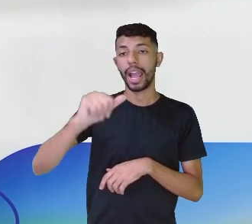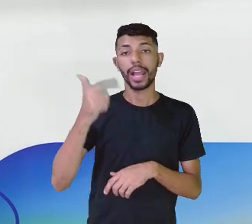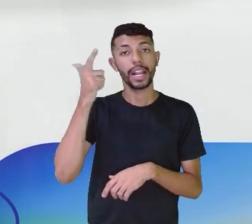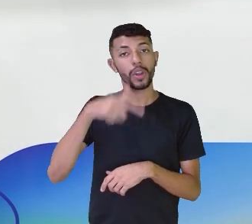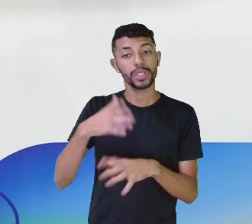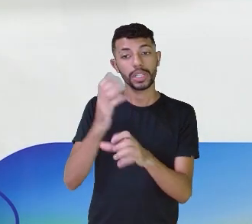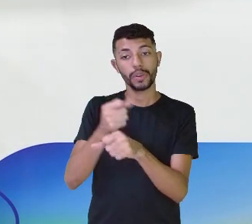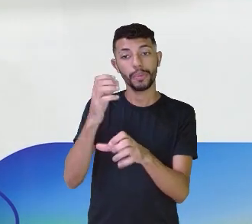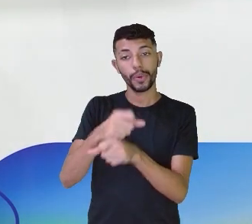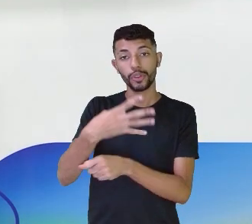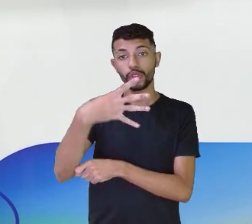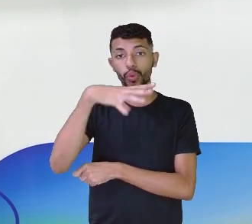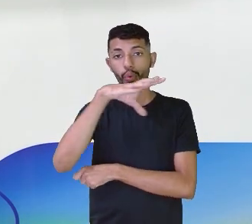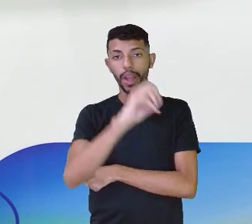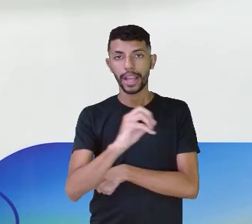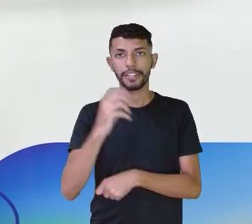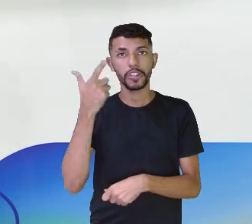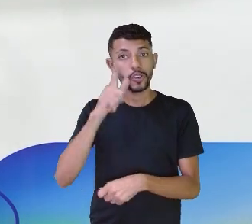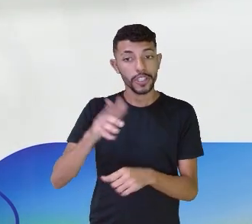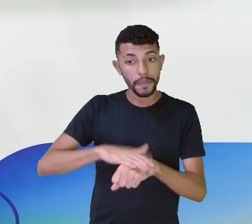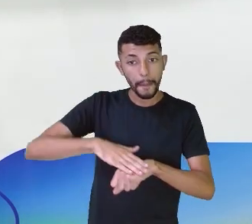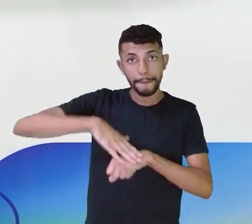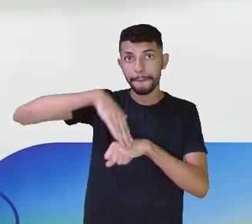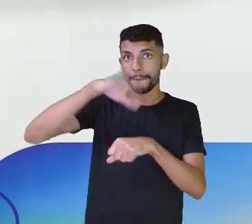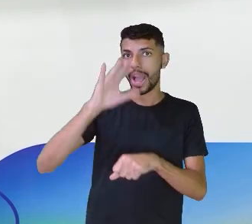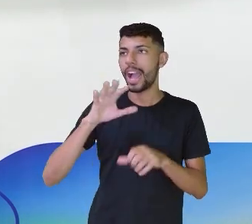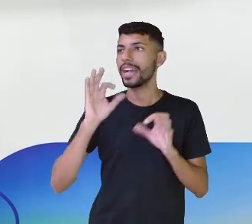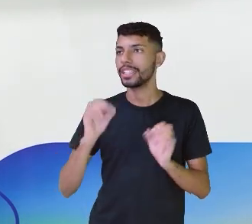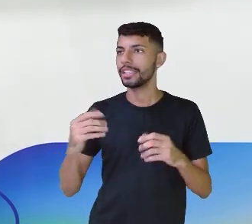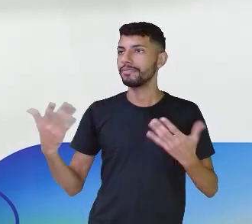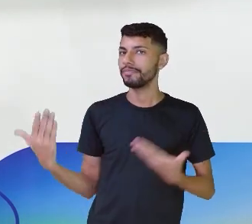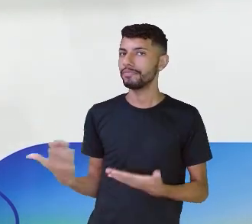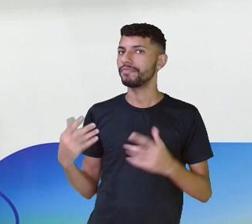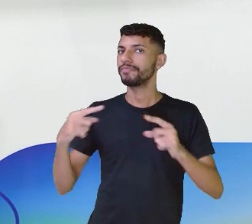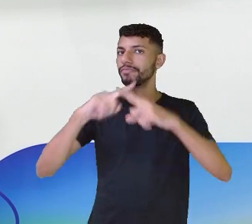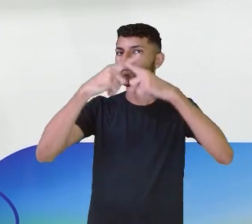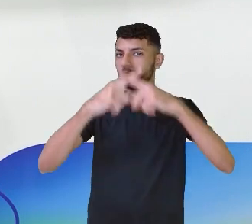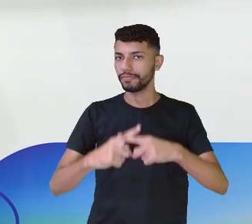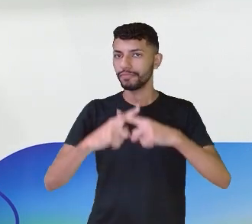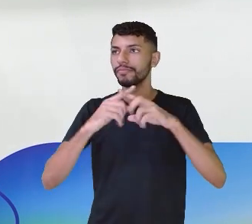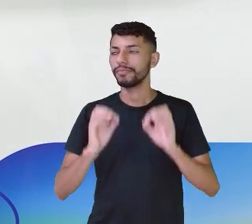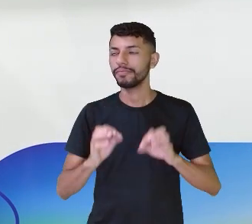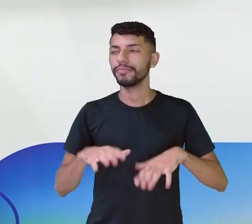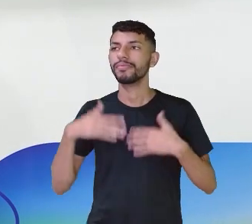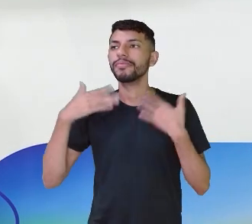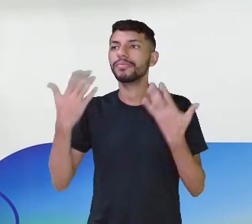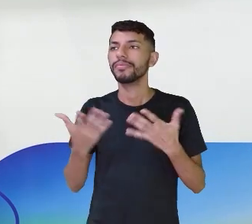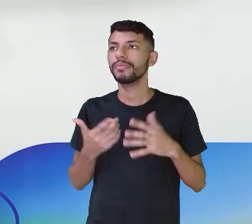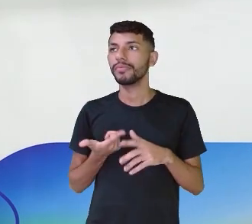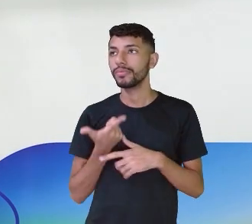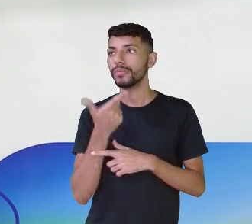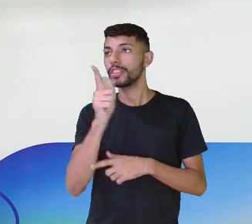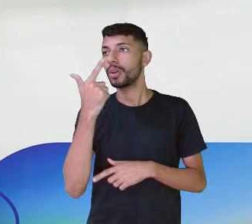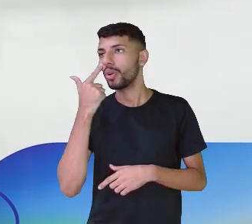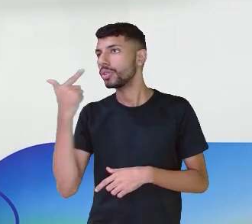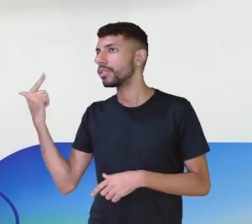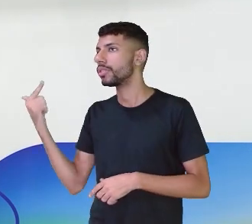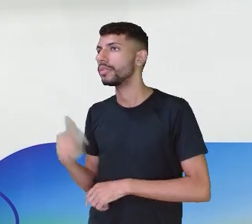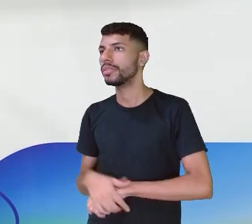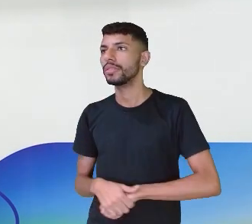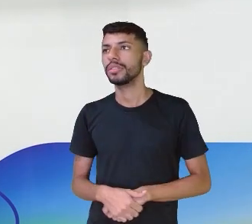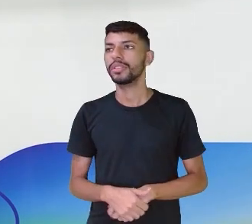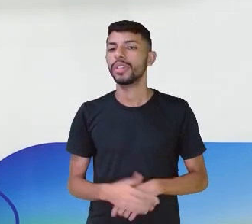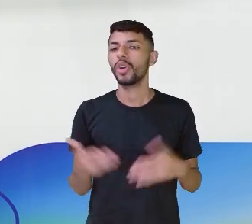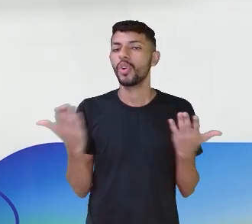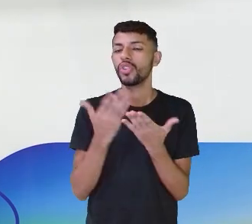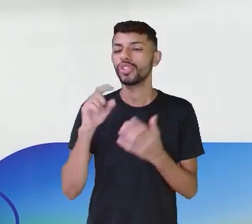40 pontos e foi a que marcou mais nesse campeonato. Beleza? Vou para mais um. Hoje